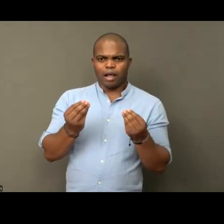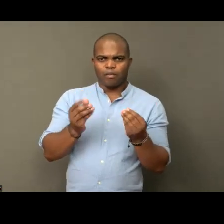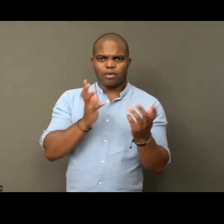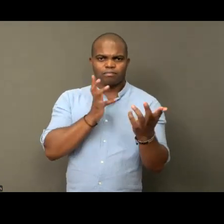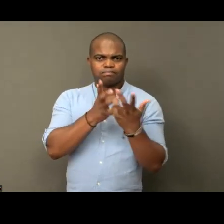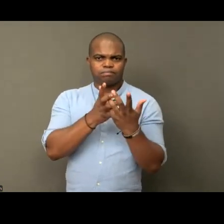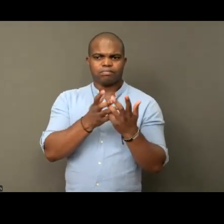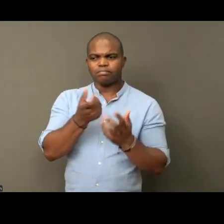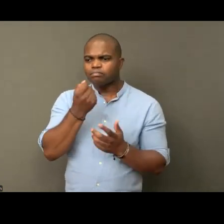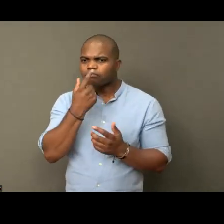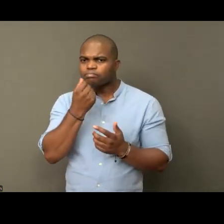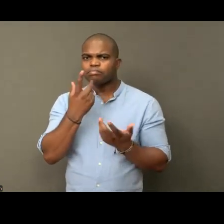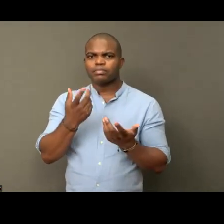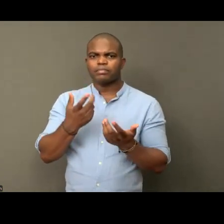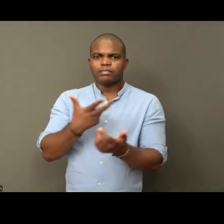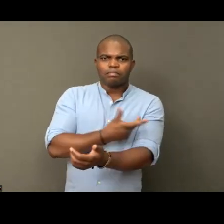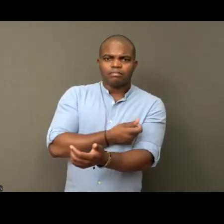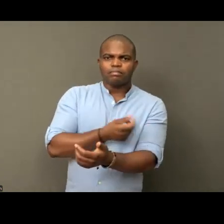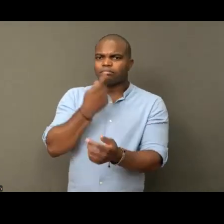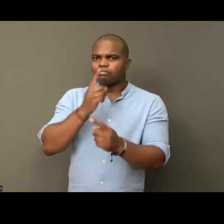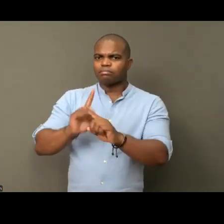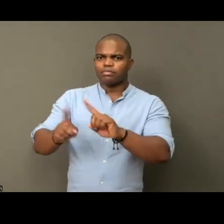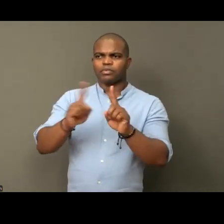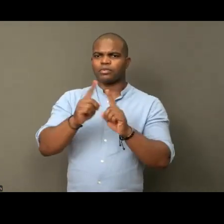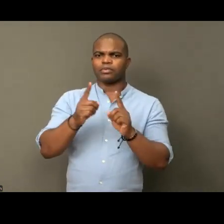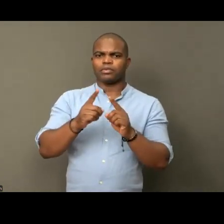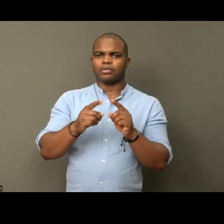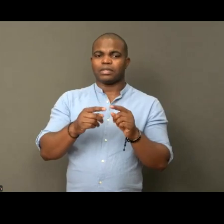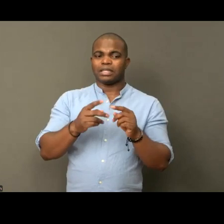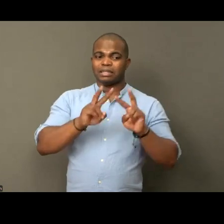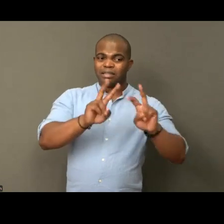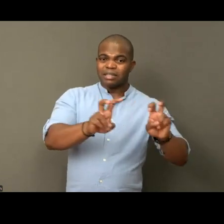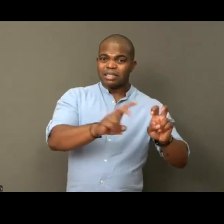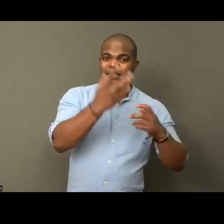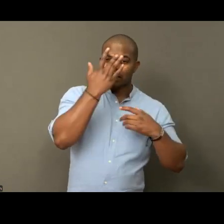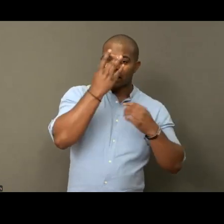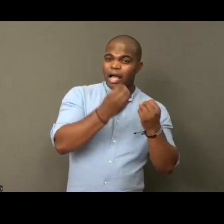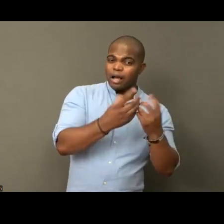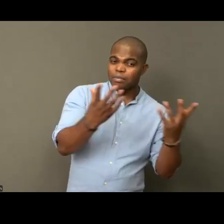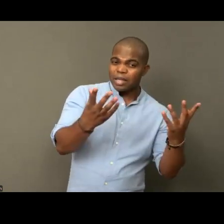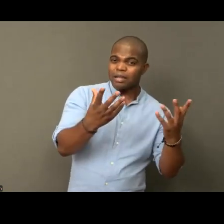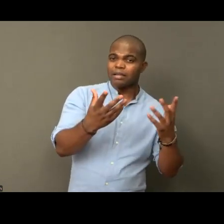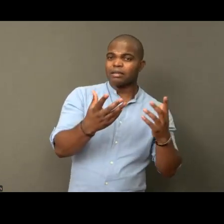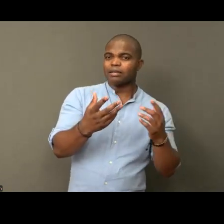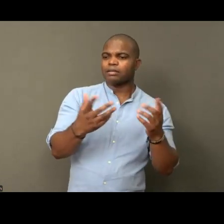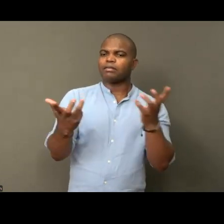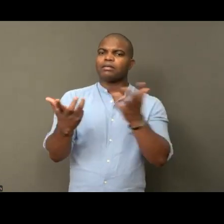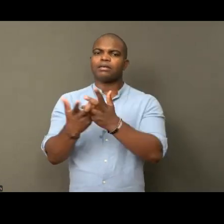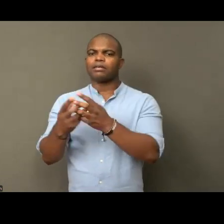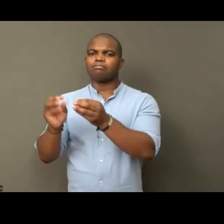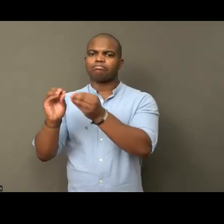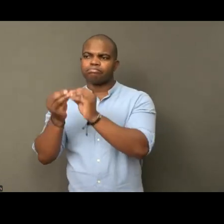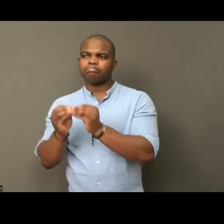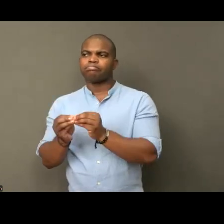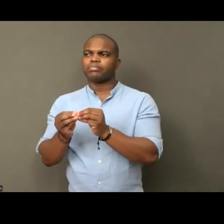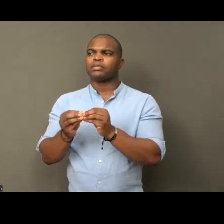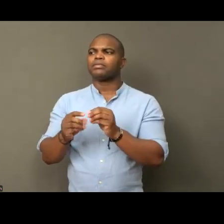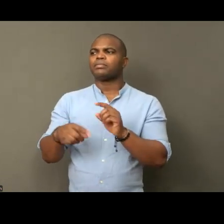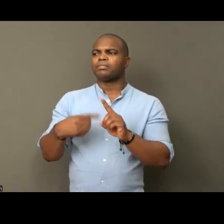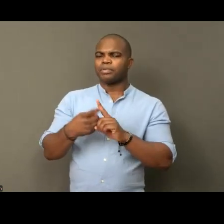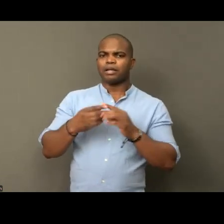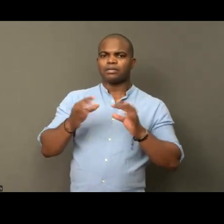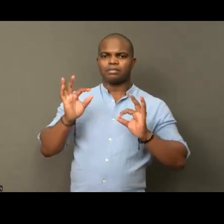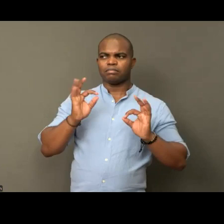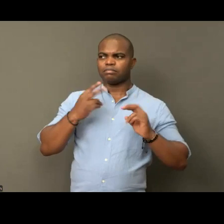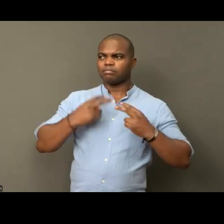negligenciadas, como a anafíase, filaríase linfática, esquistossomose e a tracoma, podem ser eliminadas por meio de medidas